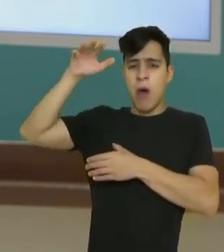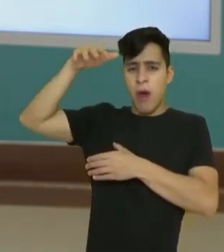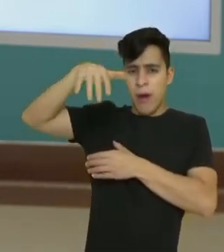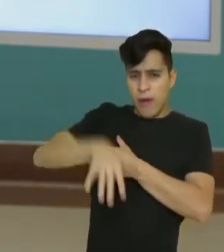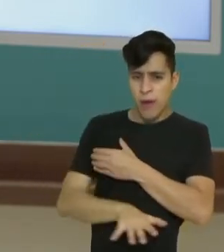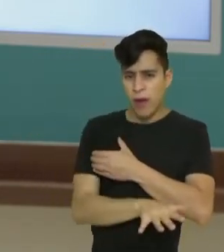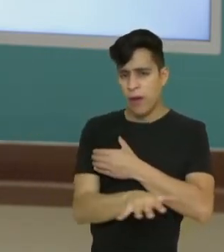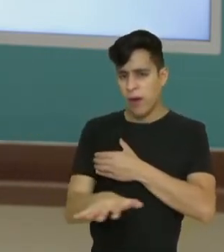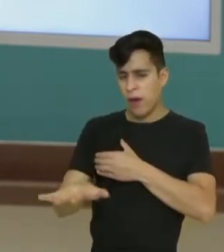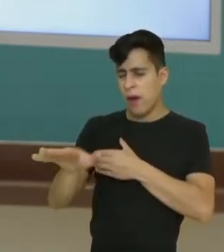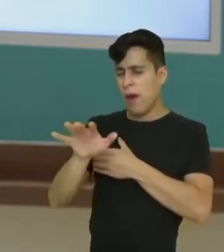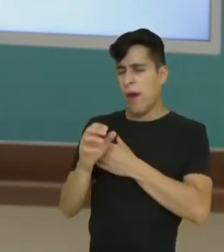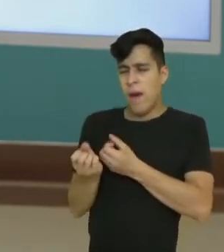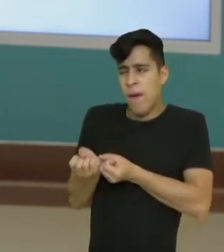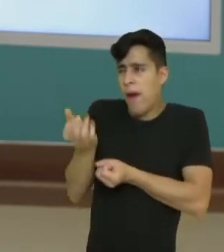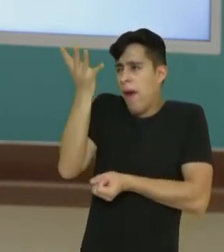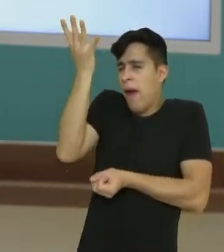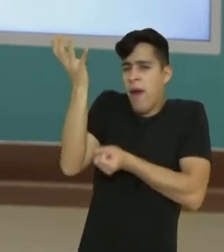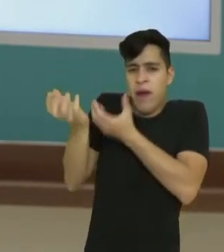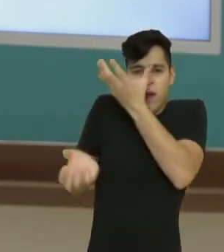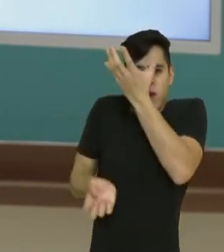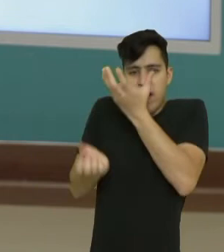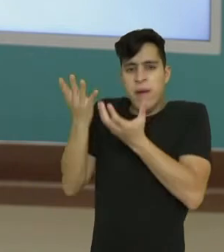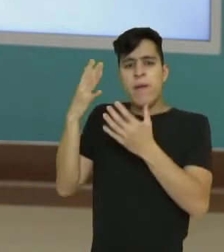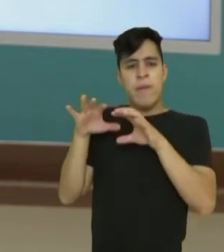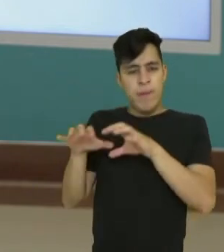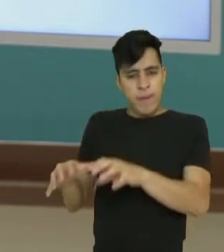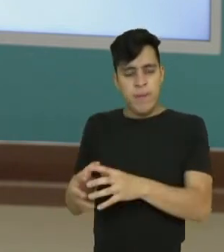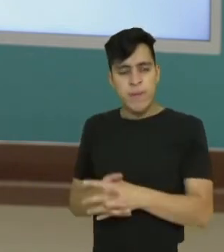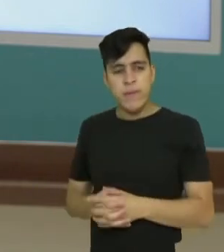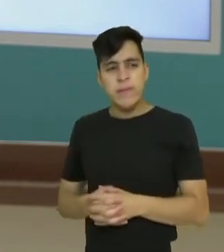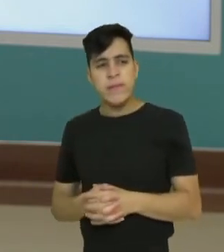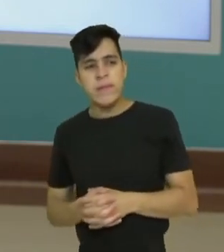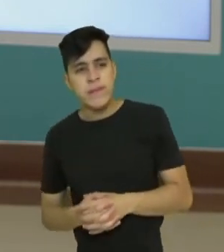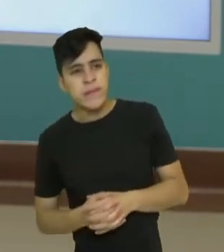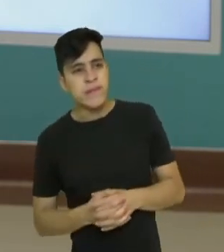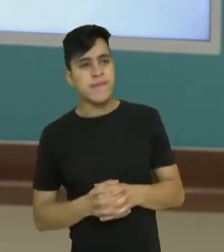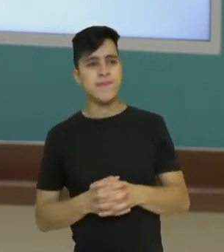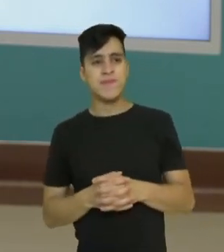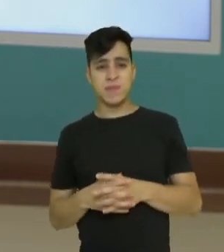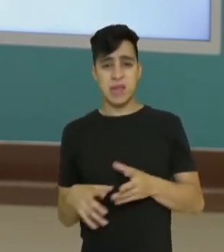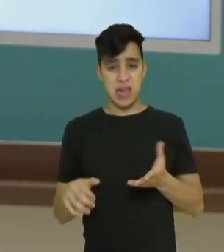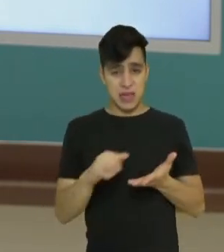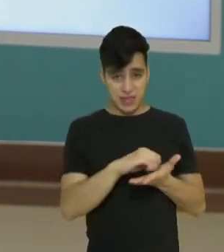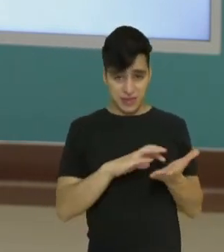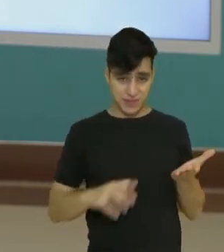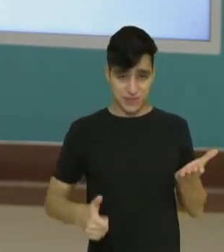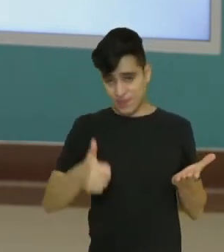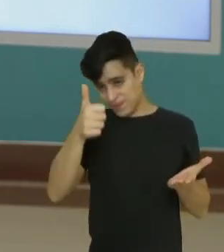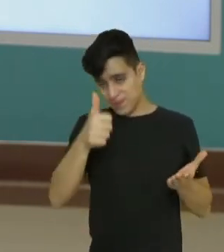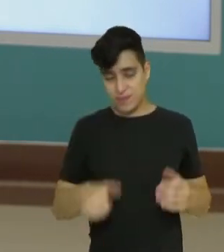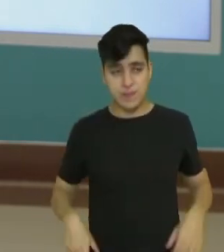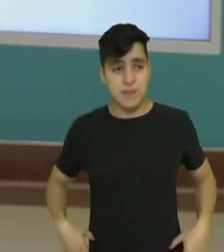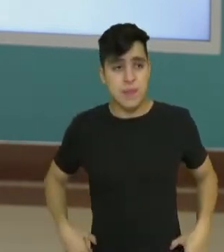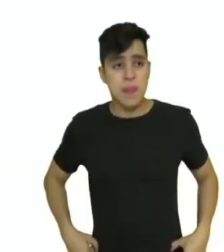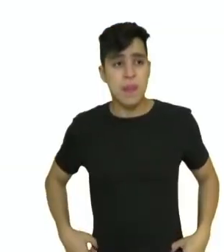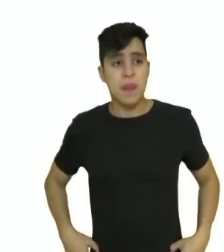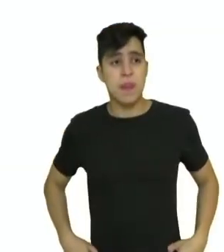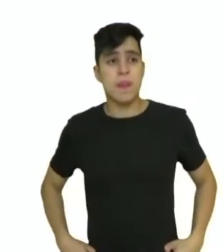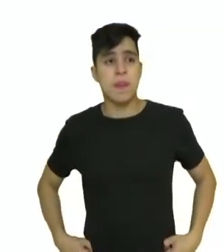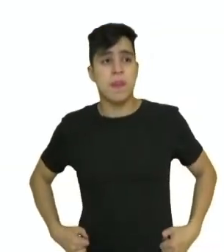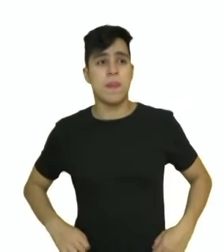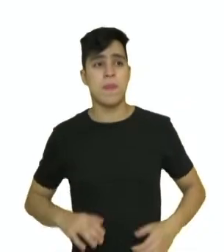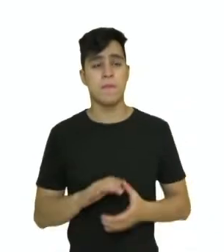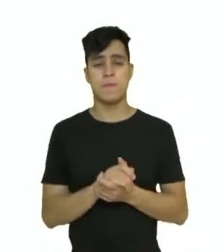vai explodindo, sendo liberado pelo vulcão. Vamos para a nossa primeira atividade? Por que